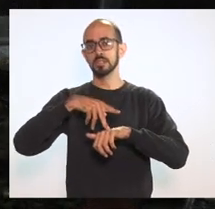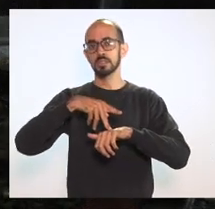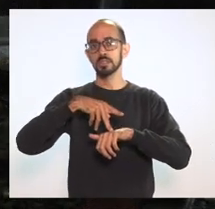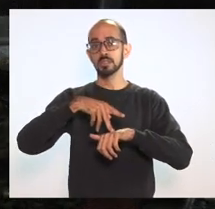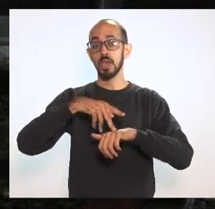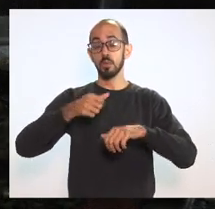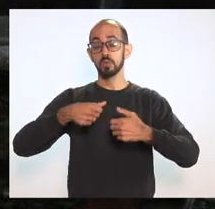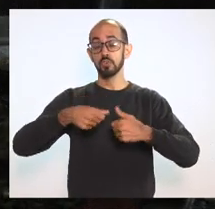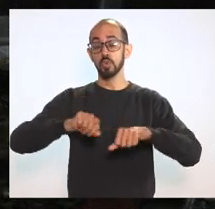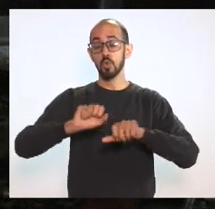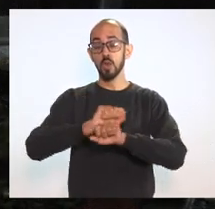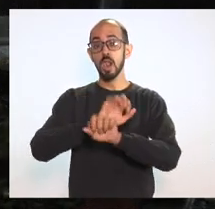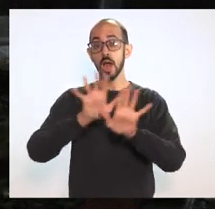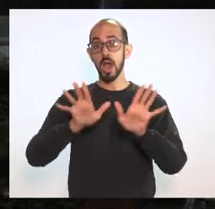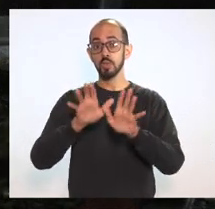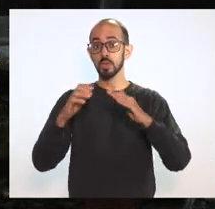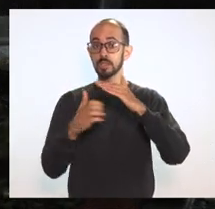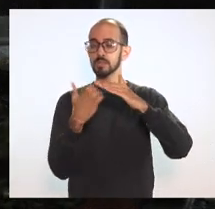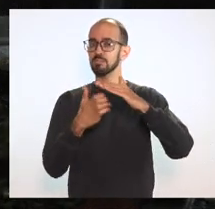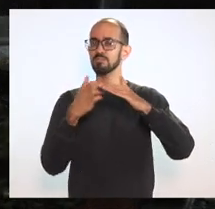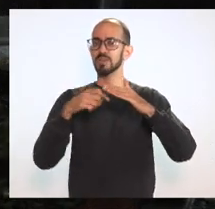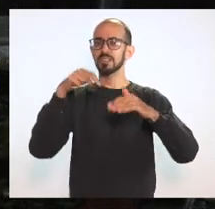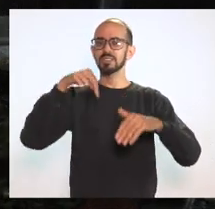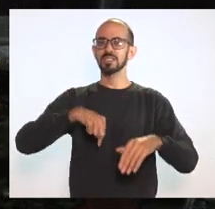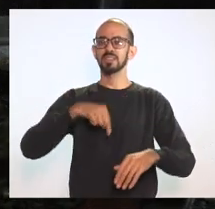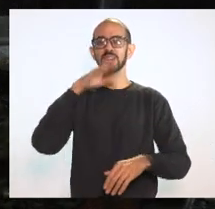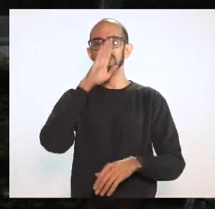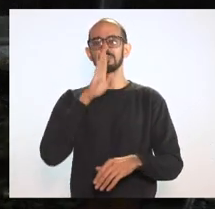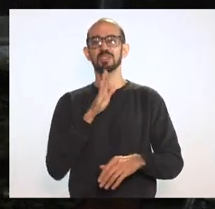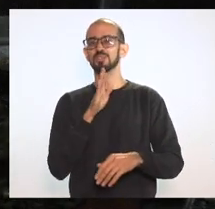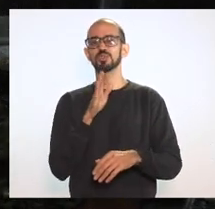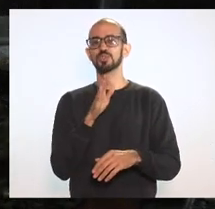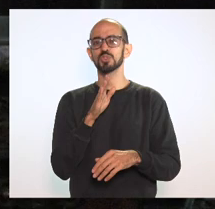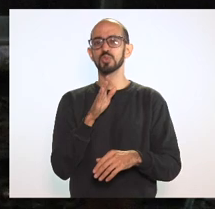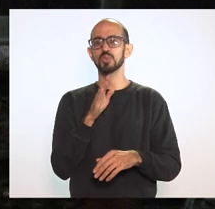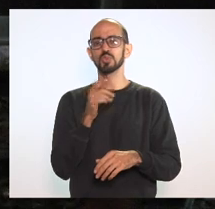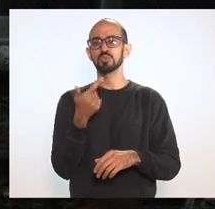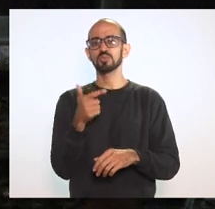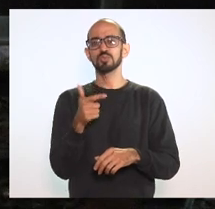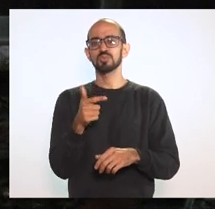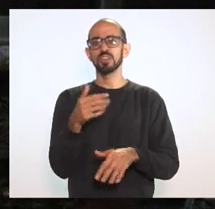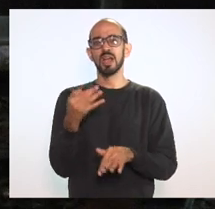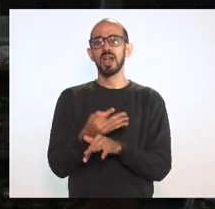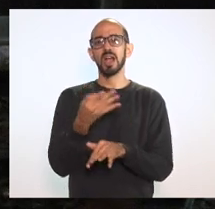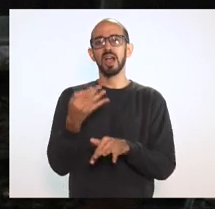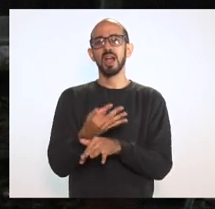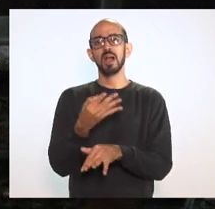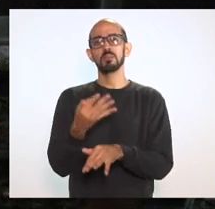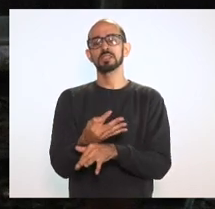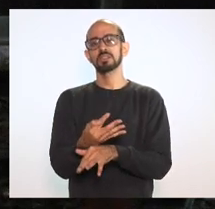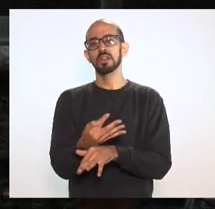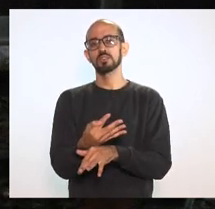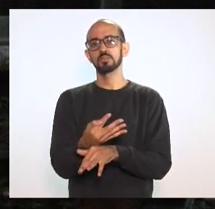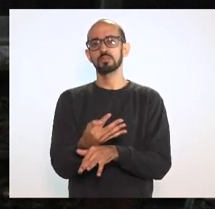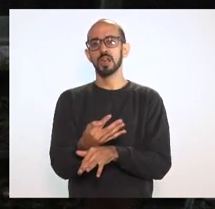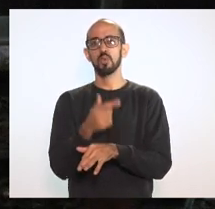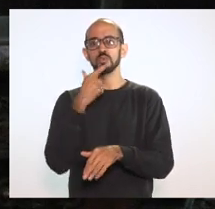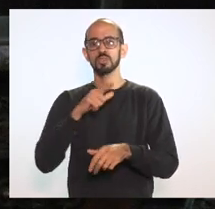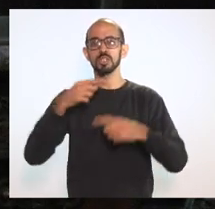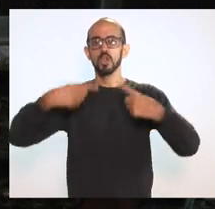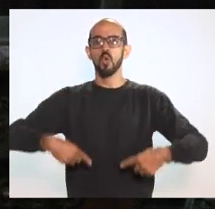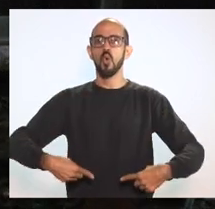empresas locais não tinham porte para enfrentar grandes operadores em escala mundial. Apesar